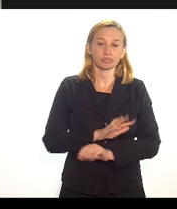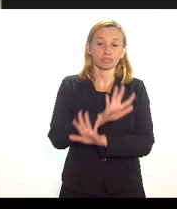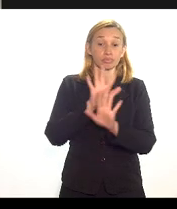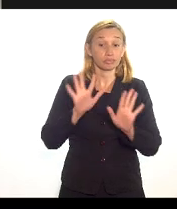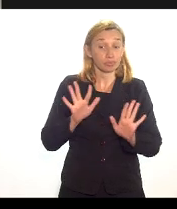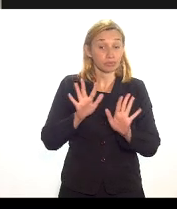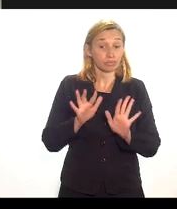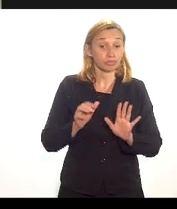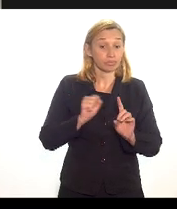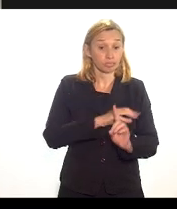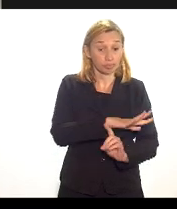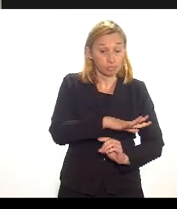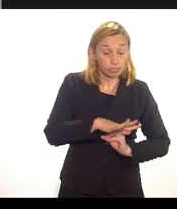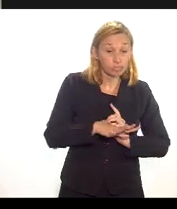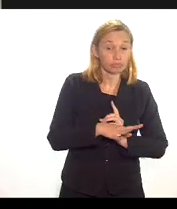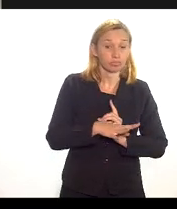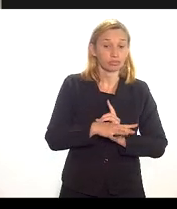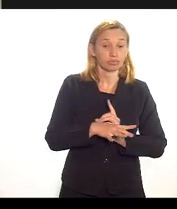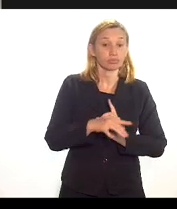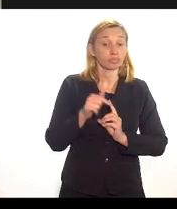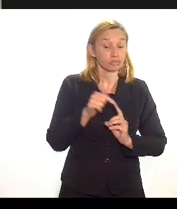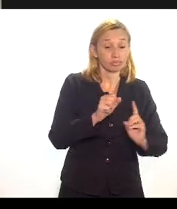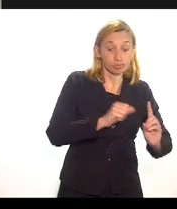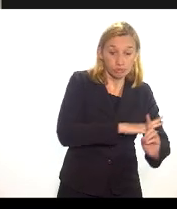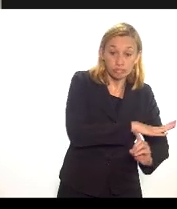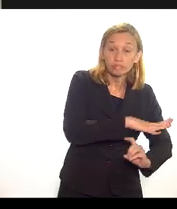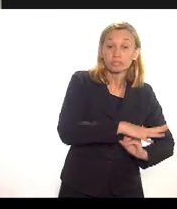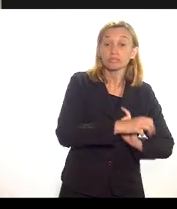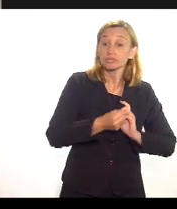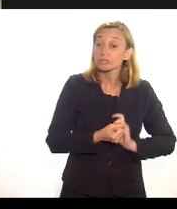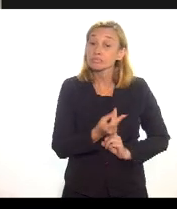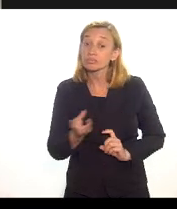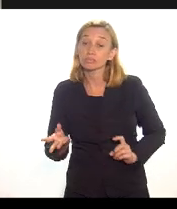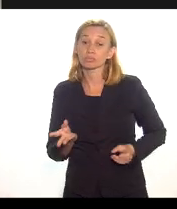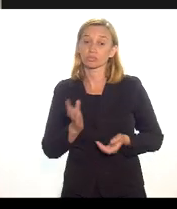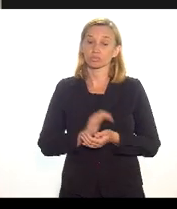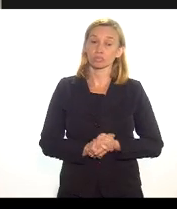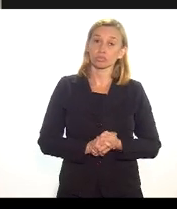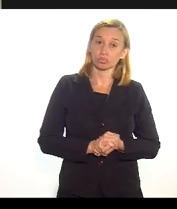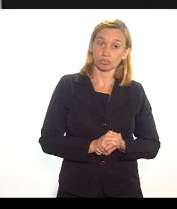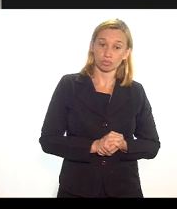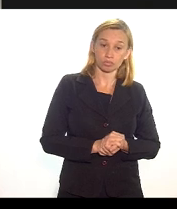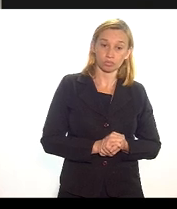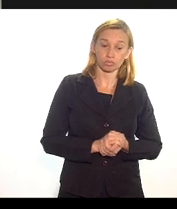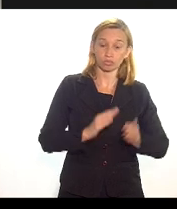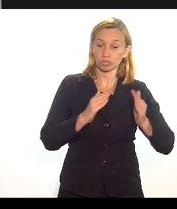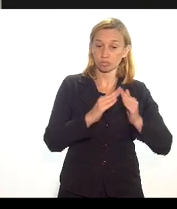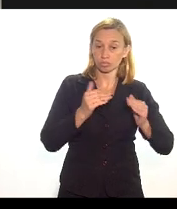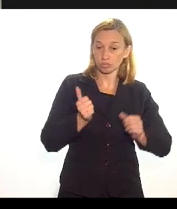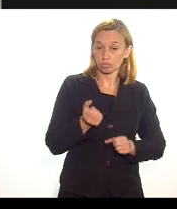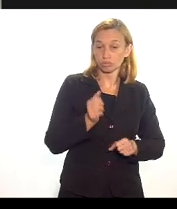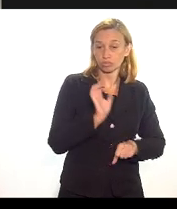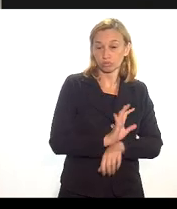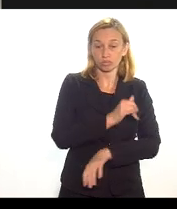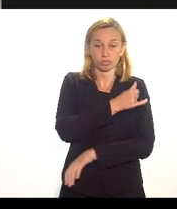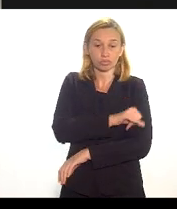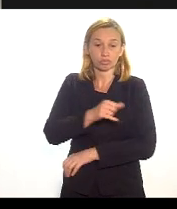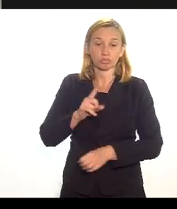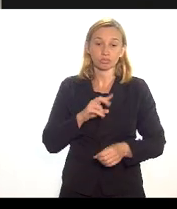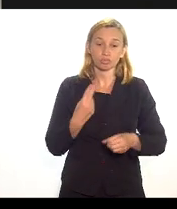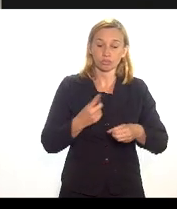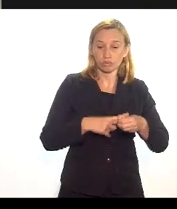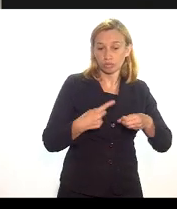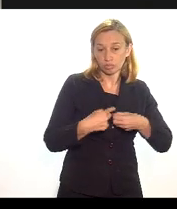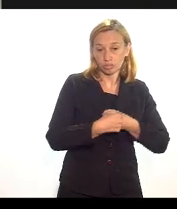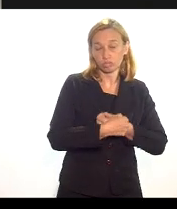à sociedade, quer dizer, a sociedade, enquanto moradora do Estado do Rio de Janeiro, dos municípios,